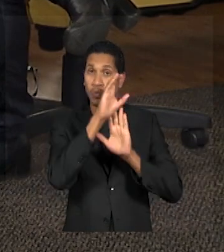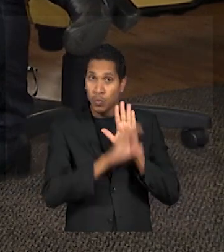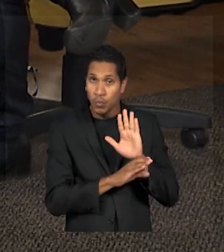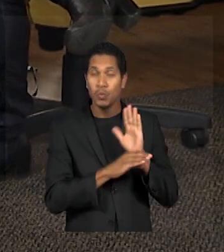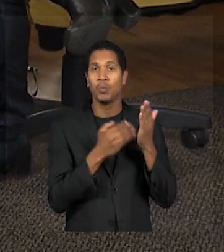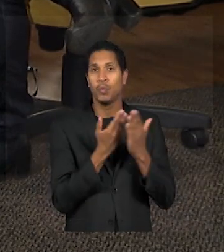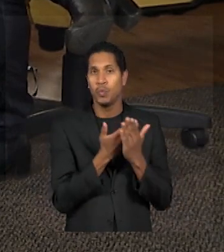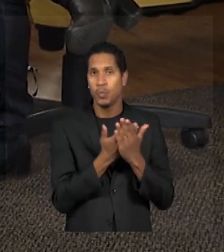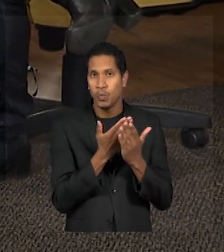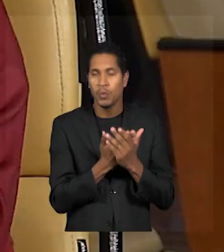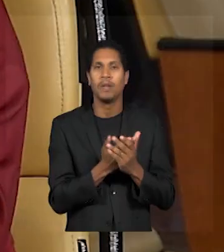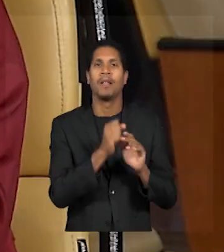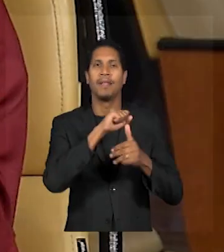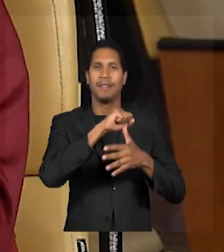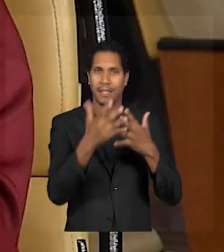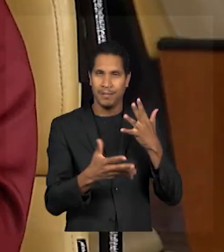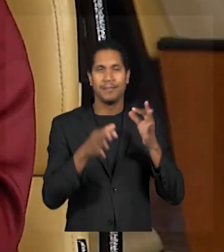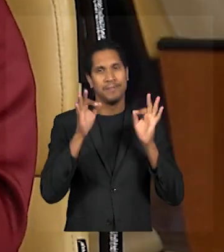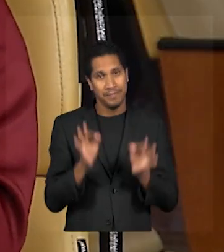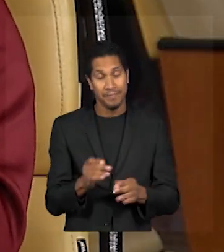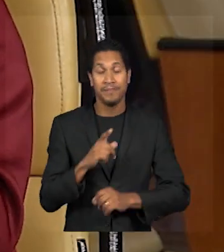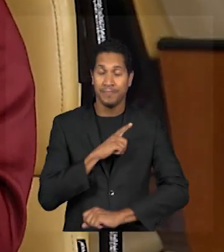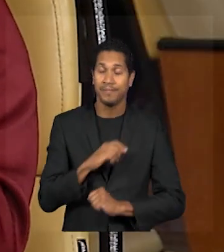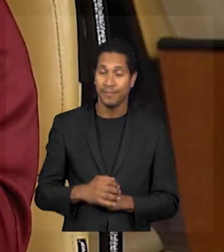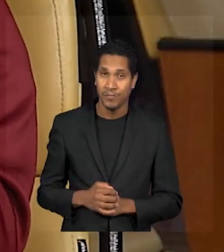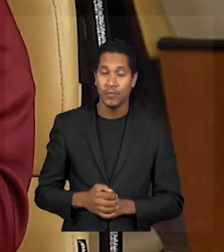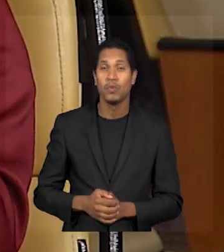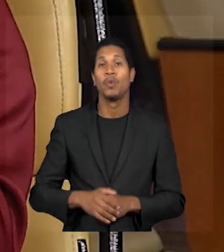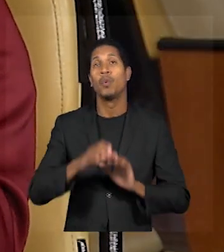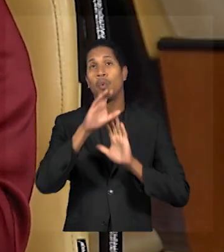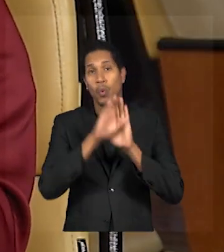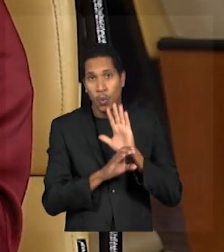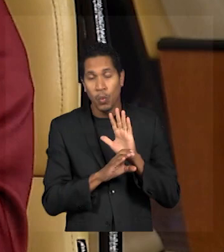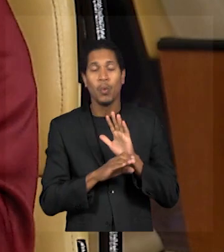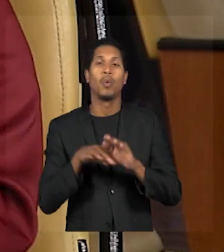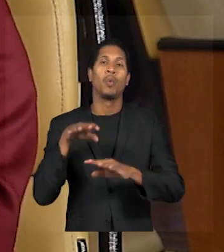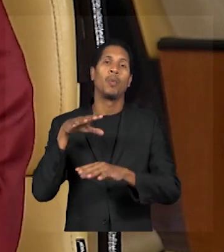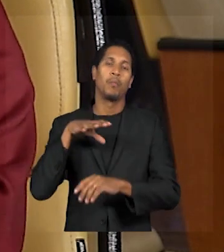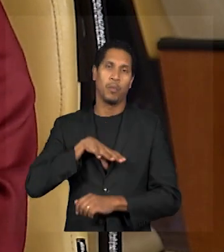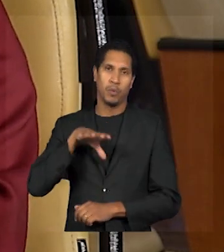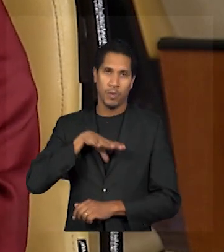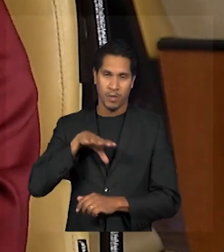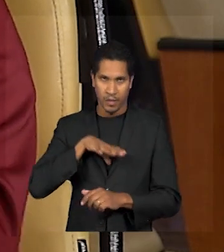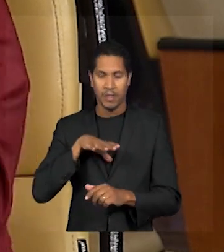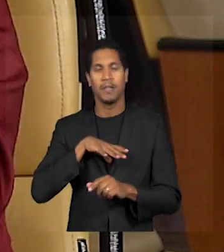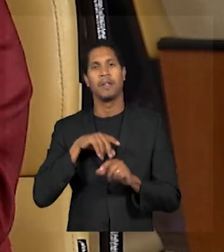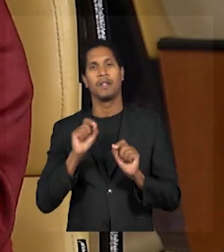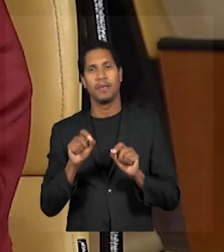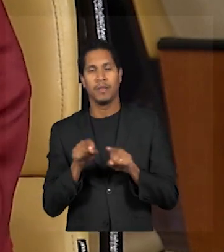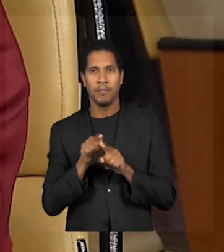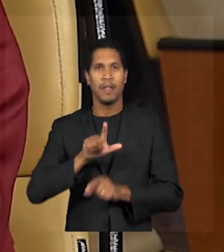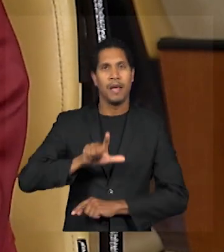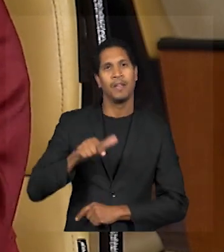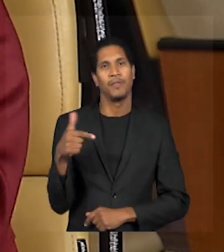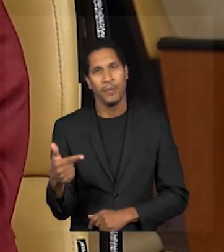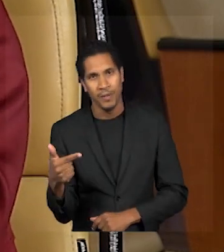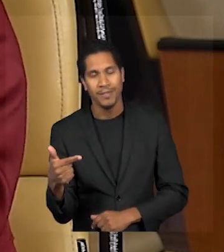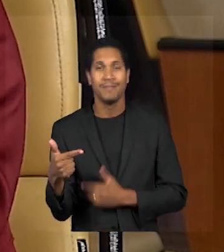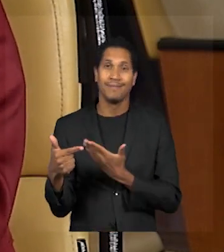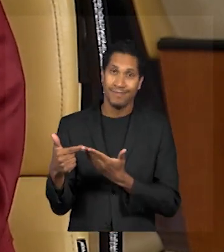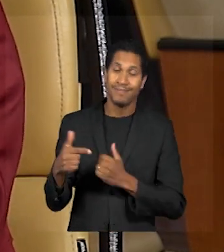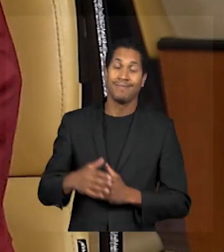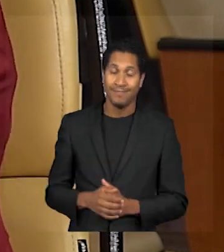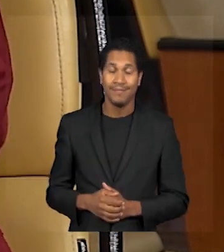cidade de Libras. Nós temos o currículo da cidade de português, modalidade L2. Então, é